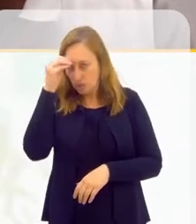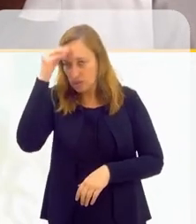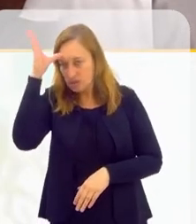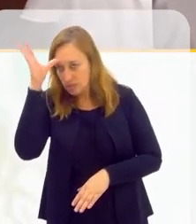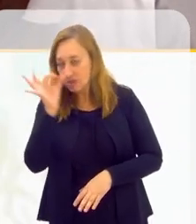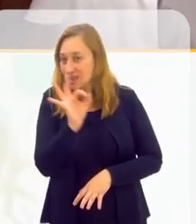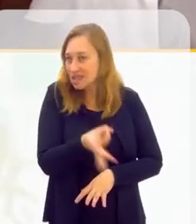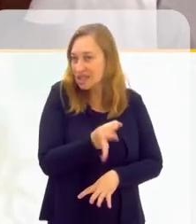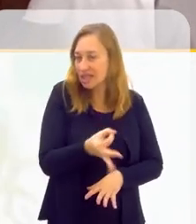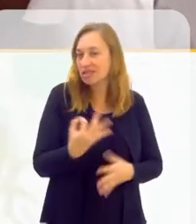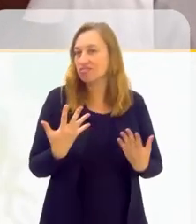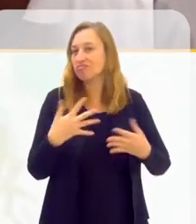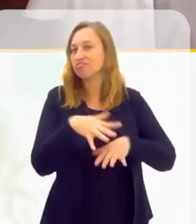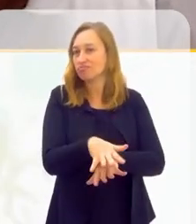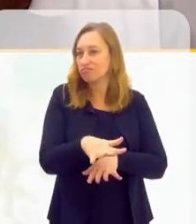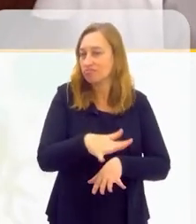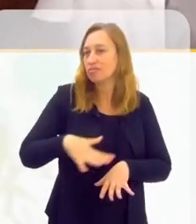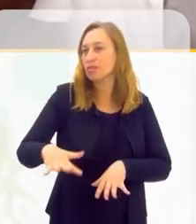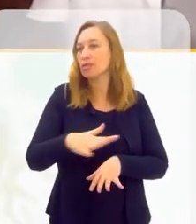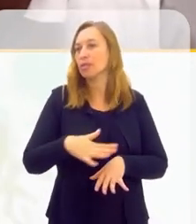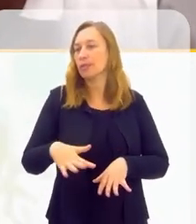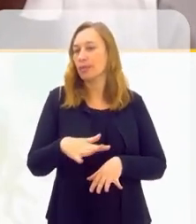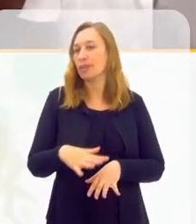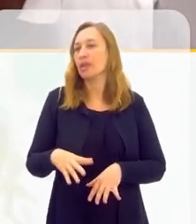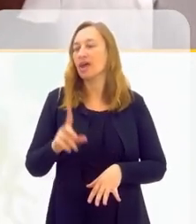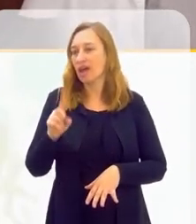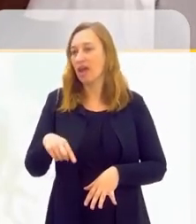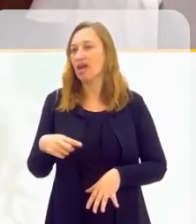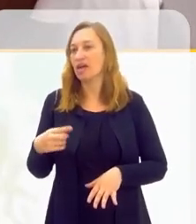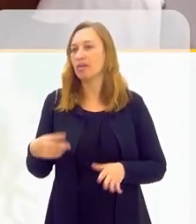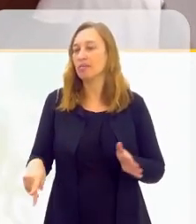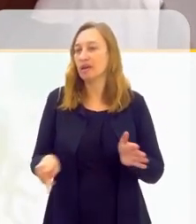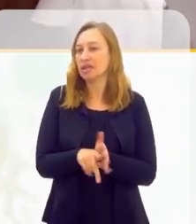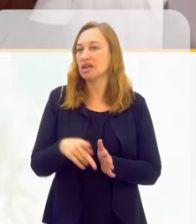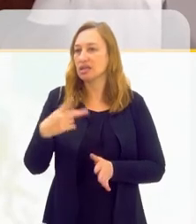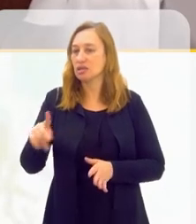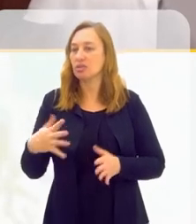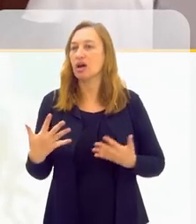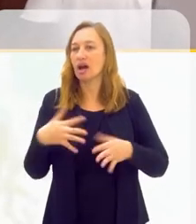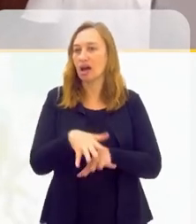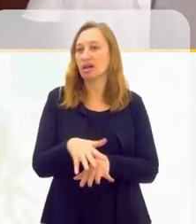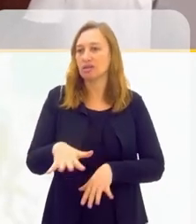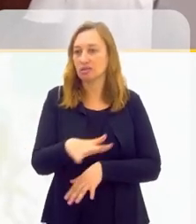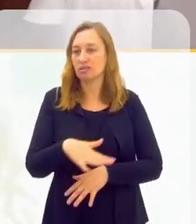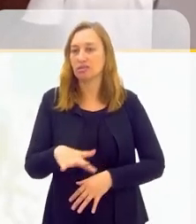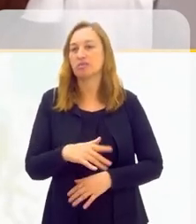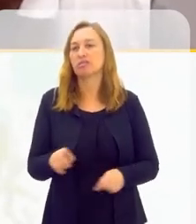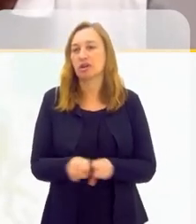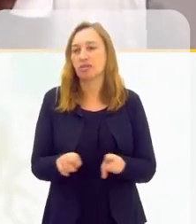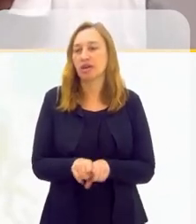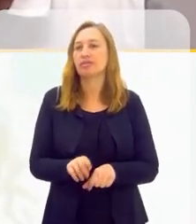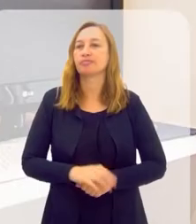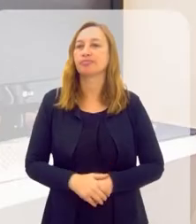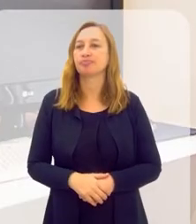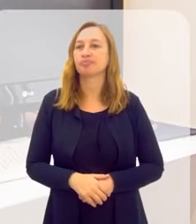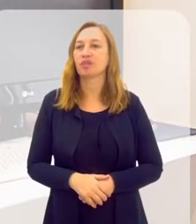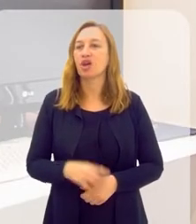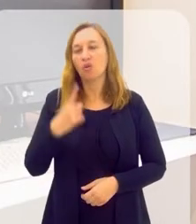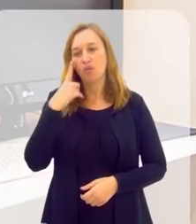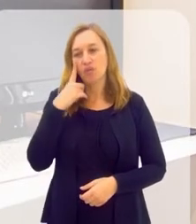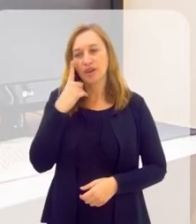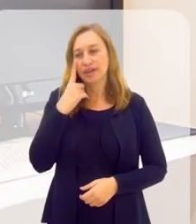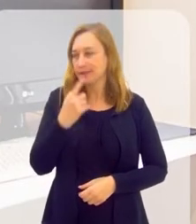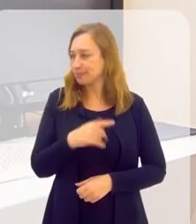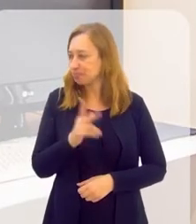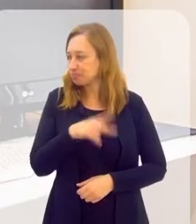conhecimento específico nesta área de intervenção, porque de uma forma ou de outra é também a sua área de intervenção, ou pode ser a sua área de intervenção. Deixa eu